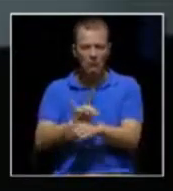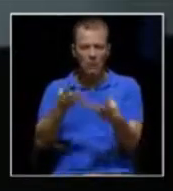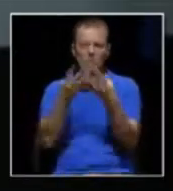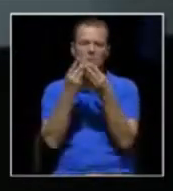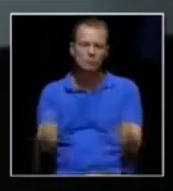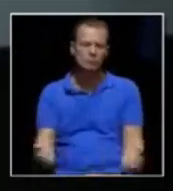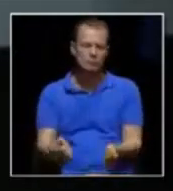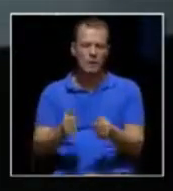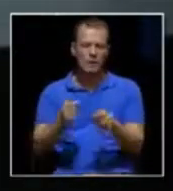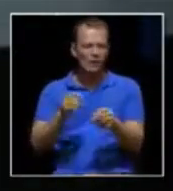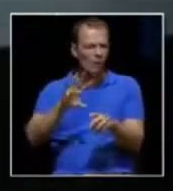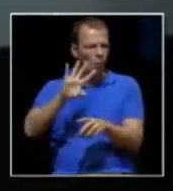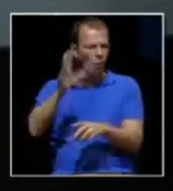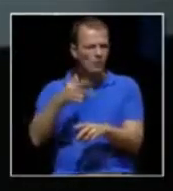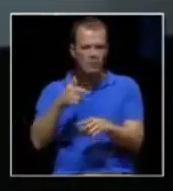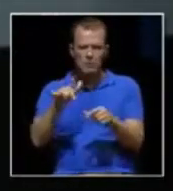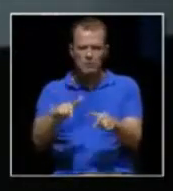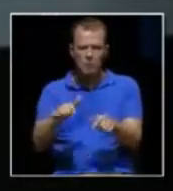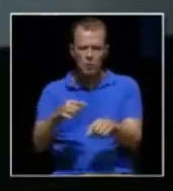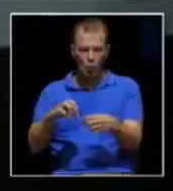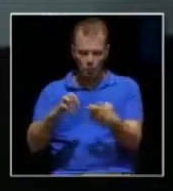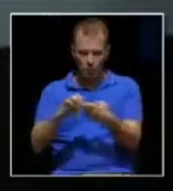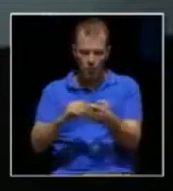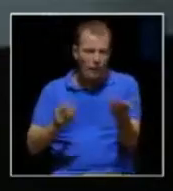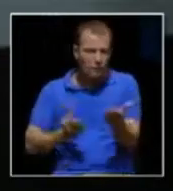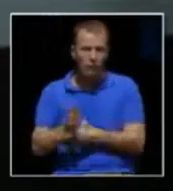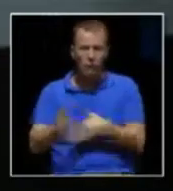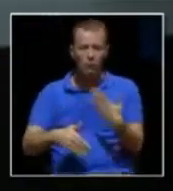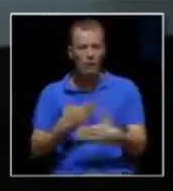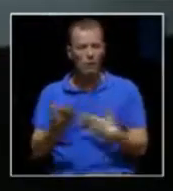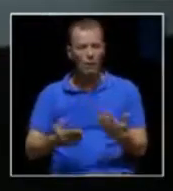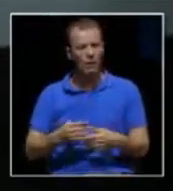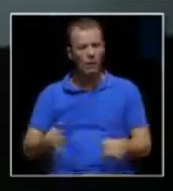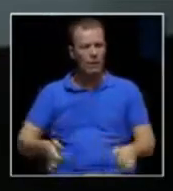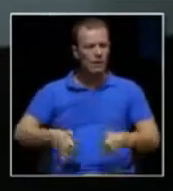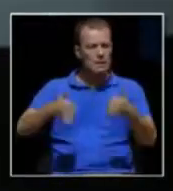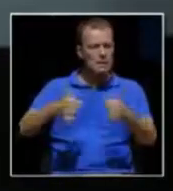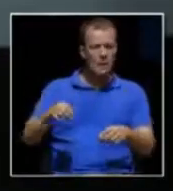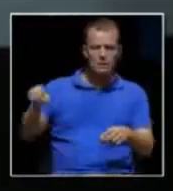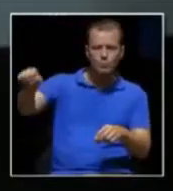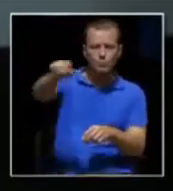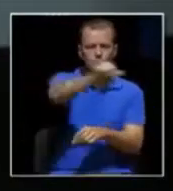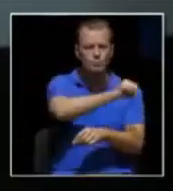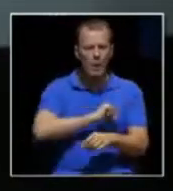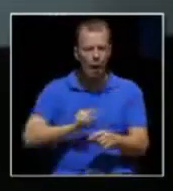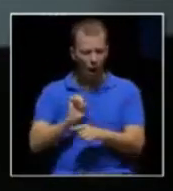extinta quando este problema se mantém nesta zona, na cidade e noutras freguesias.